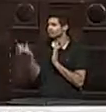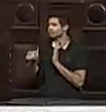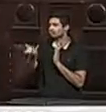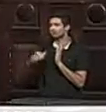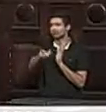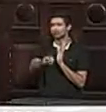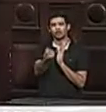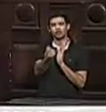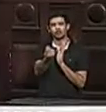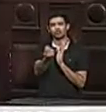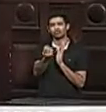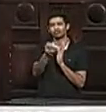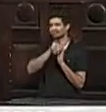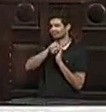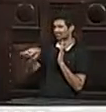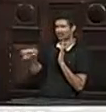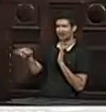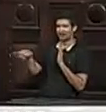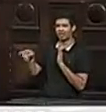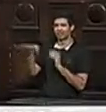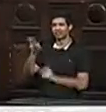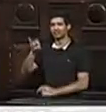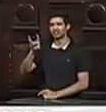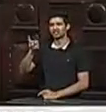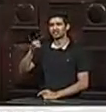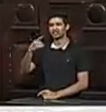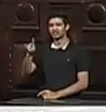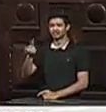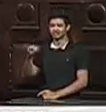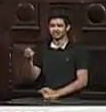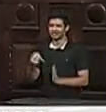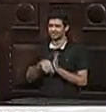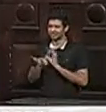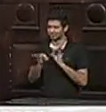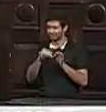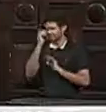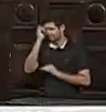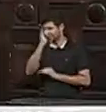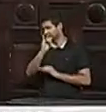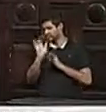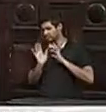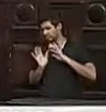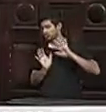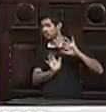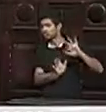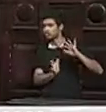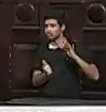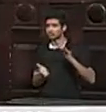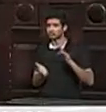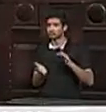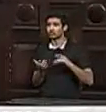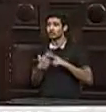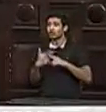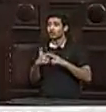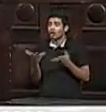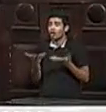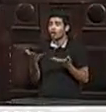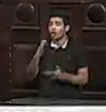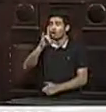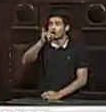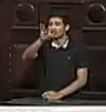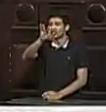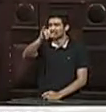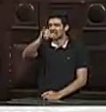as federações é um projeto que tem que ser rejeitado, pô. Ainda mais no momento em que a Loterja está sob